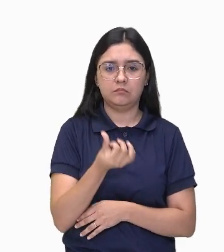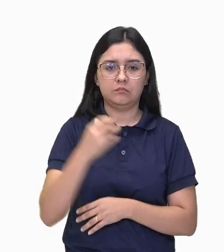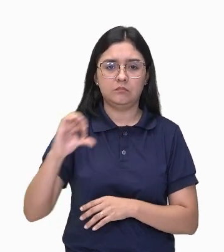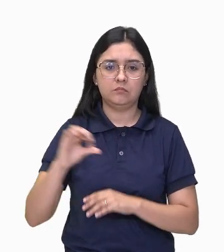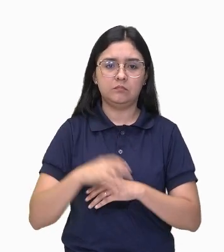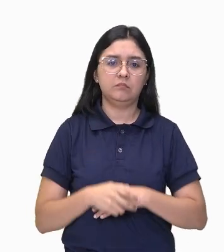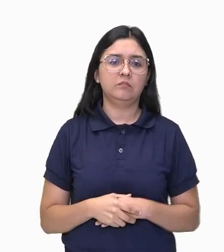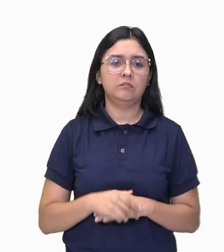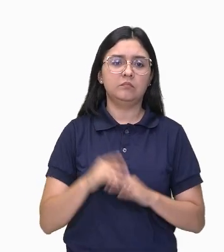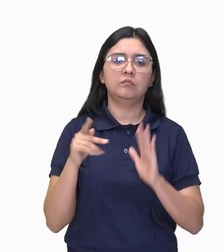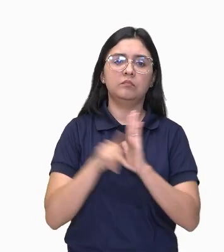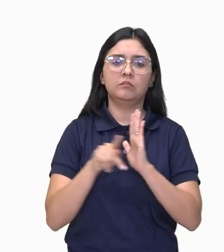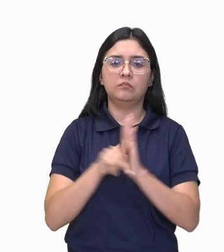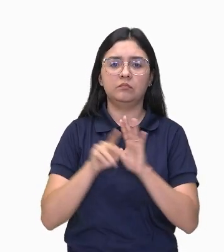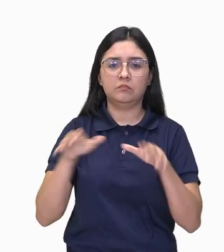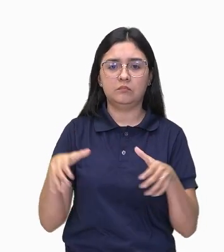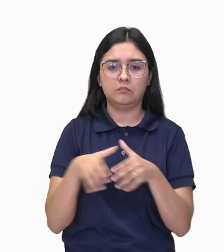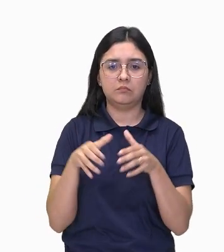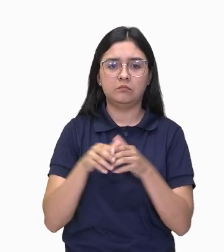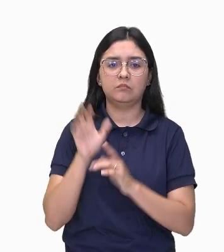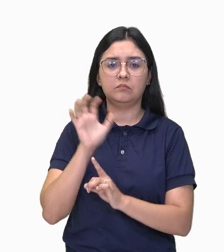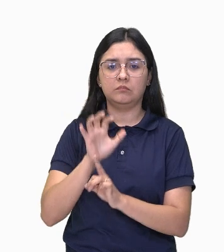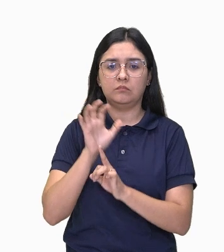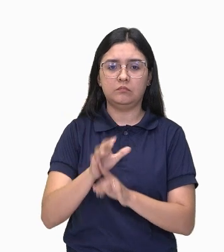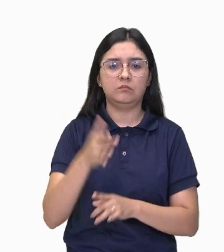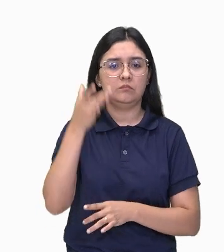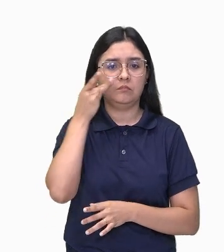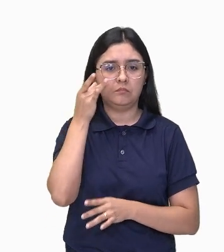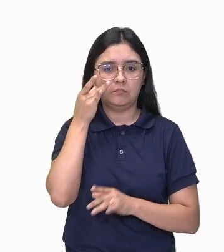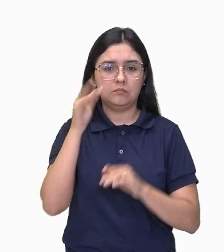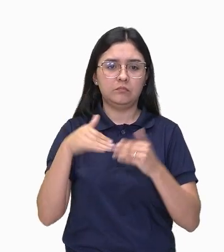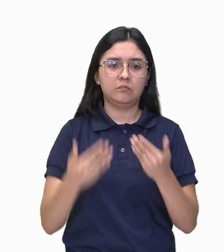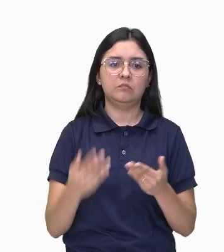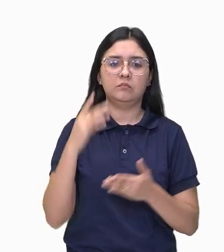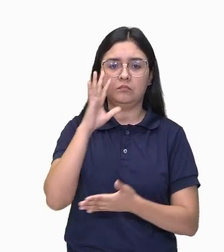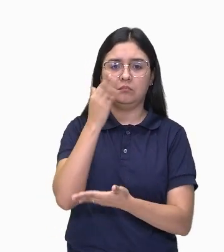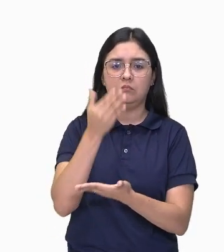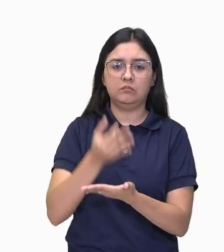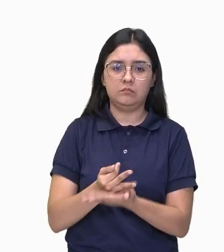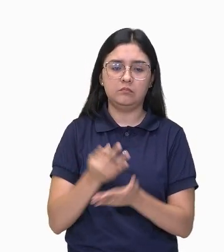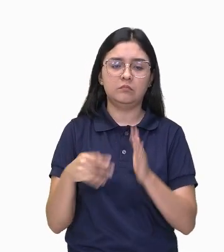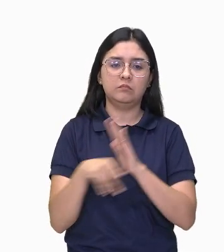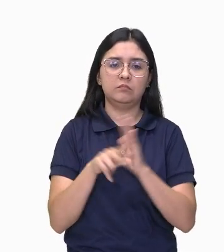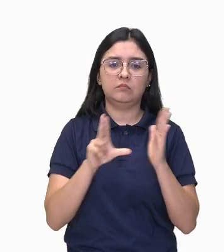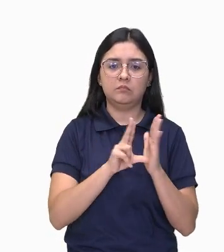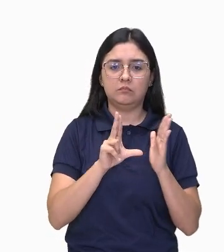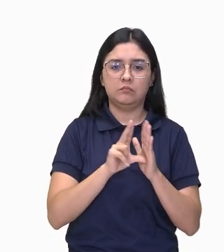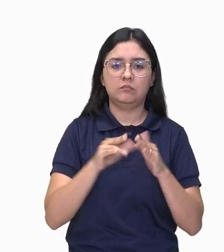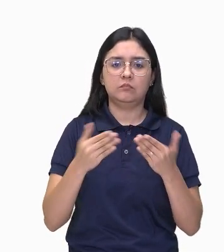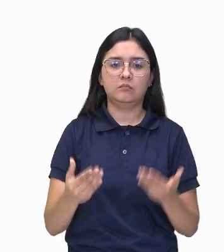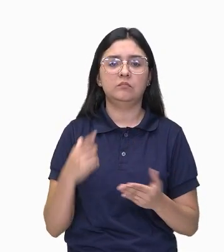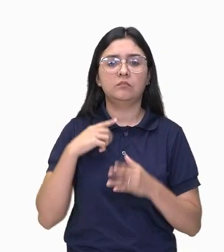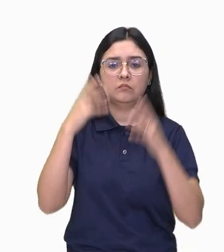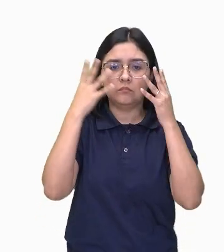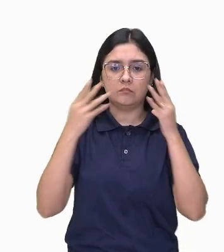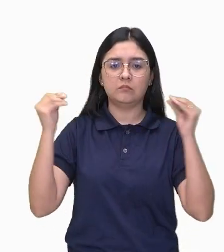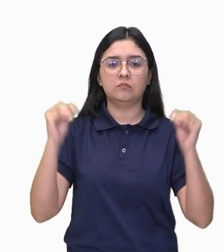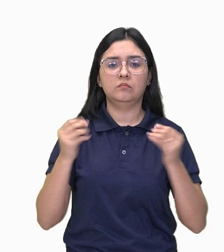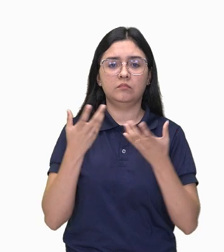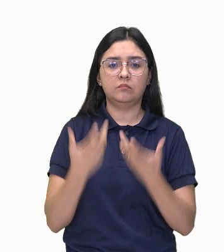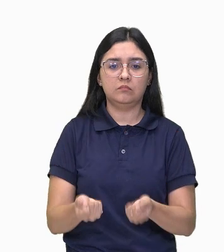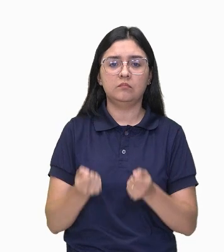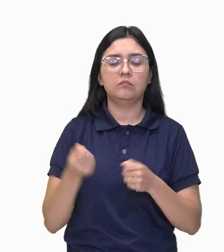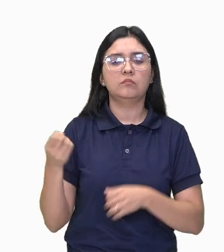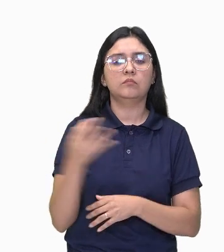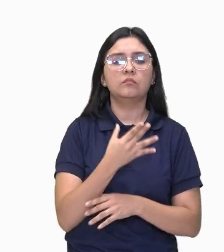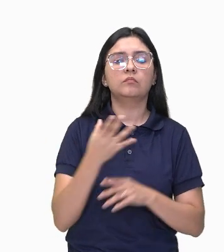pelas teses luteranas, Calvino converteu-se em ardente defensor das novas ideias. Só que, diferente